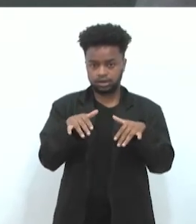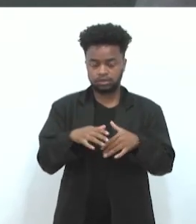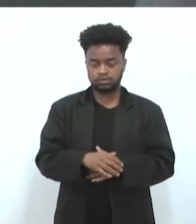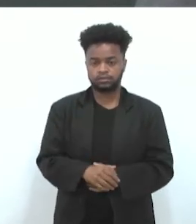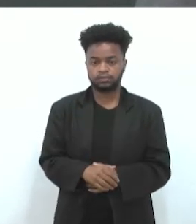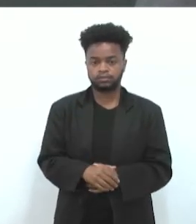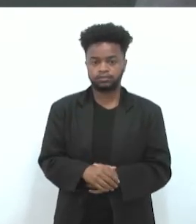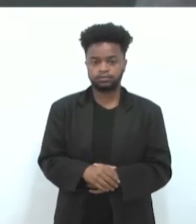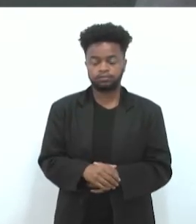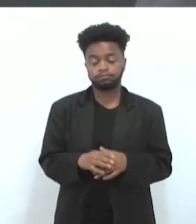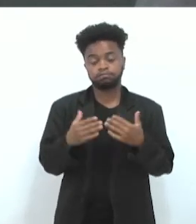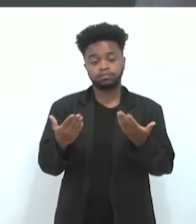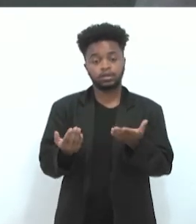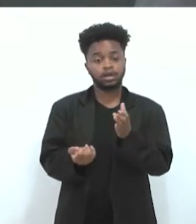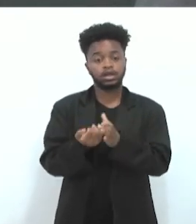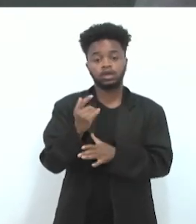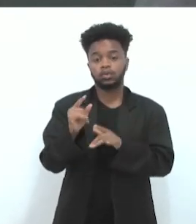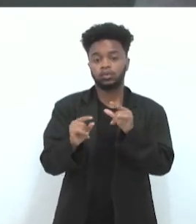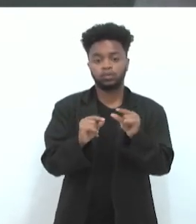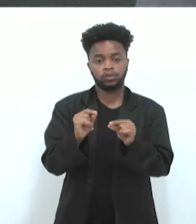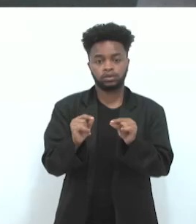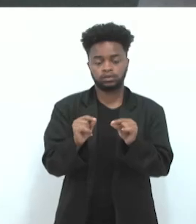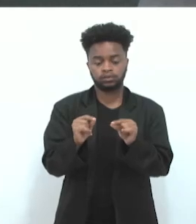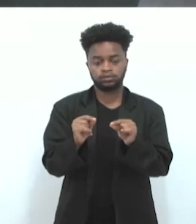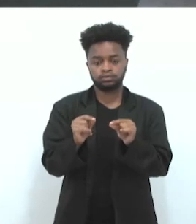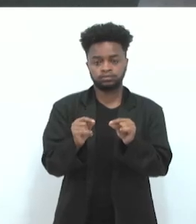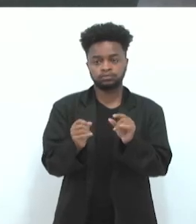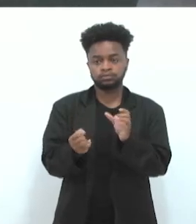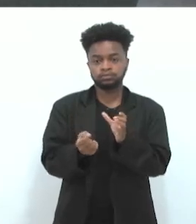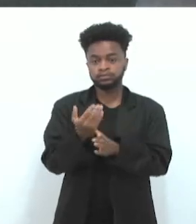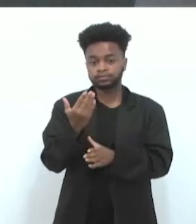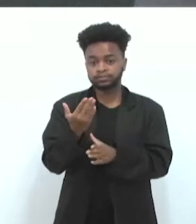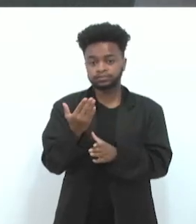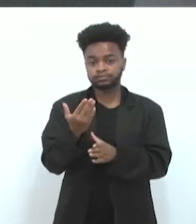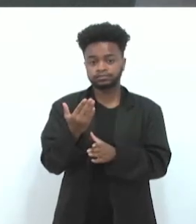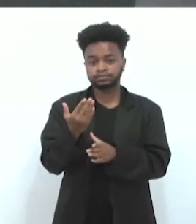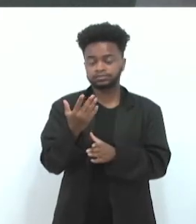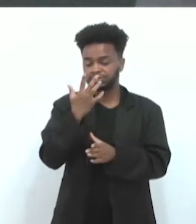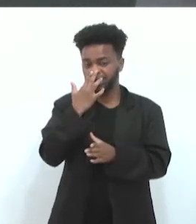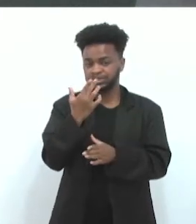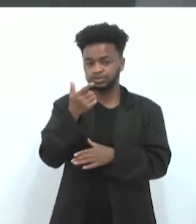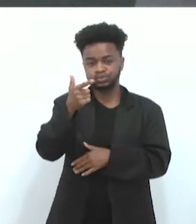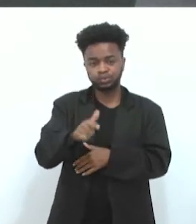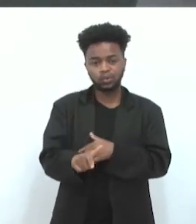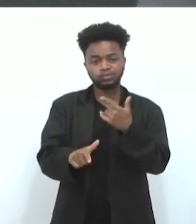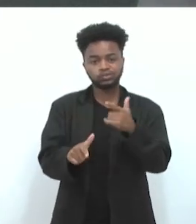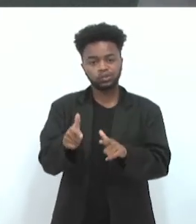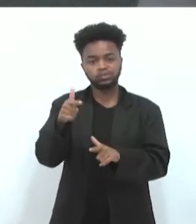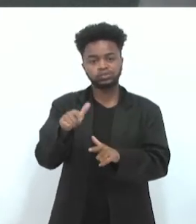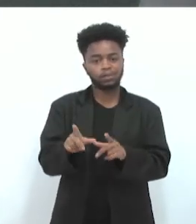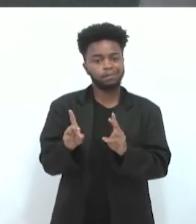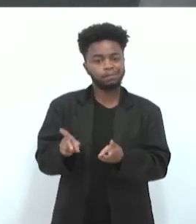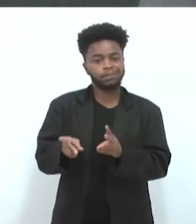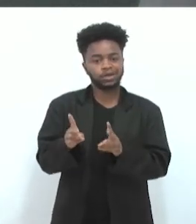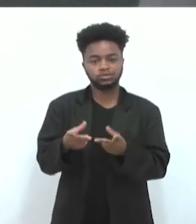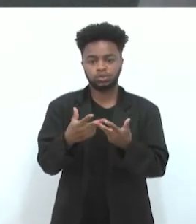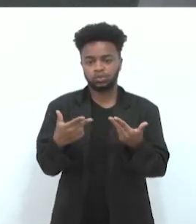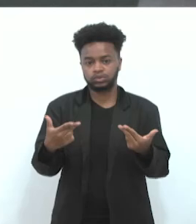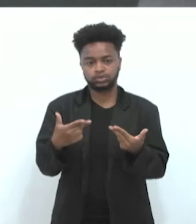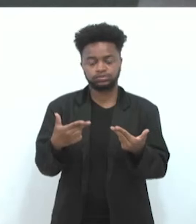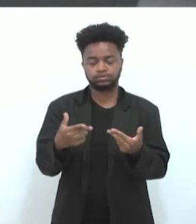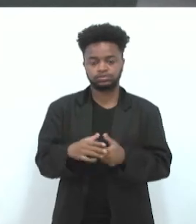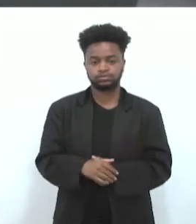ela cria o quê? Ela cria algo que vai criando uma redundância. Por quê? Porque sempre vai